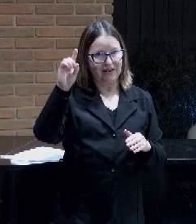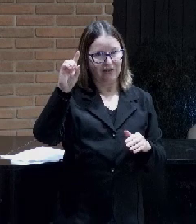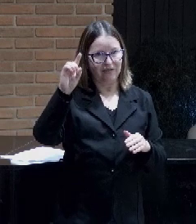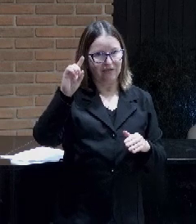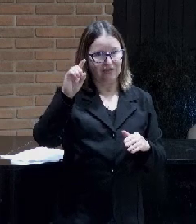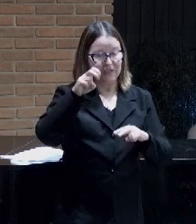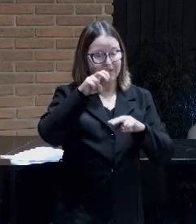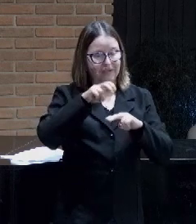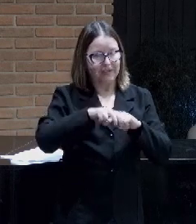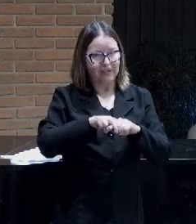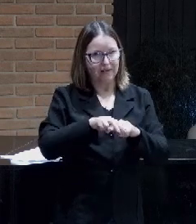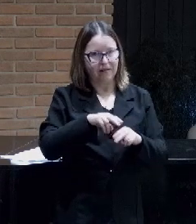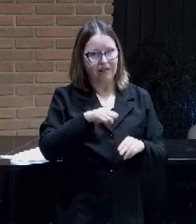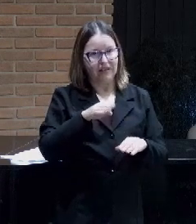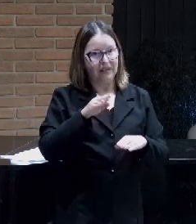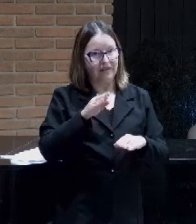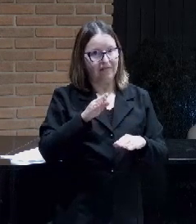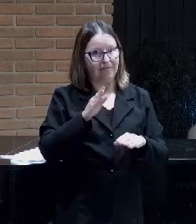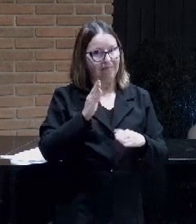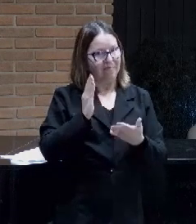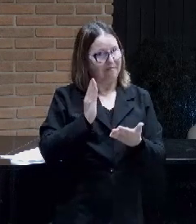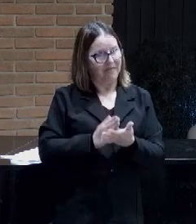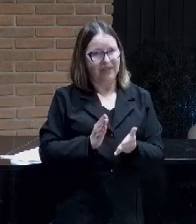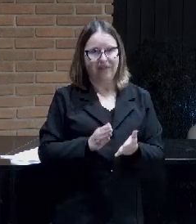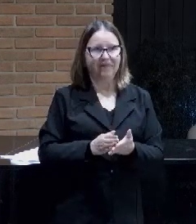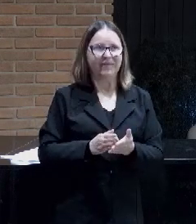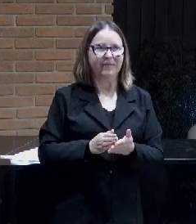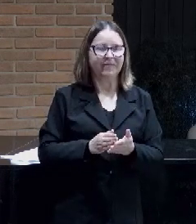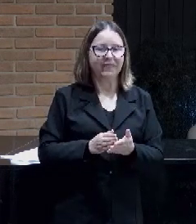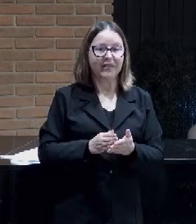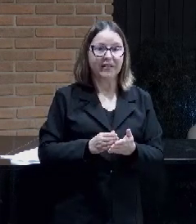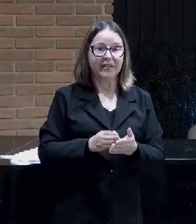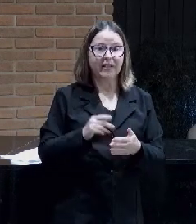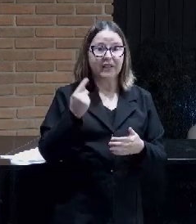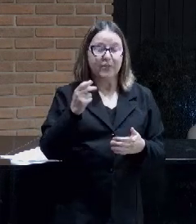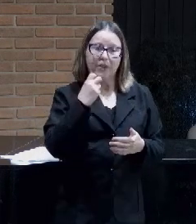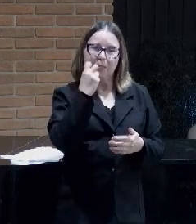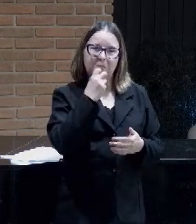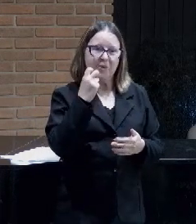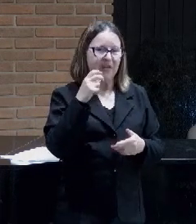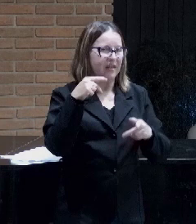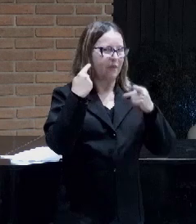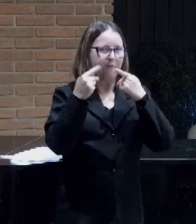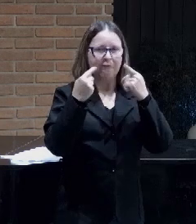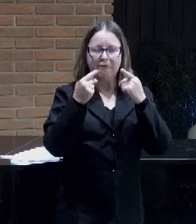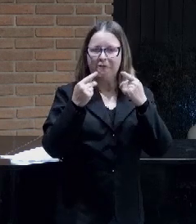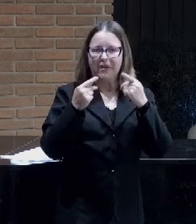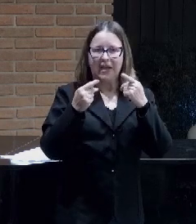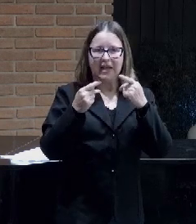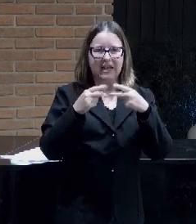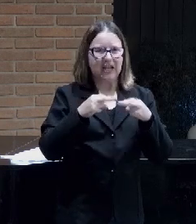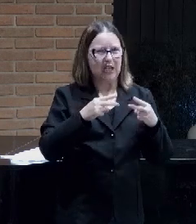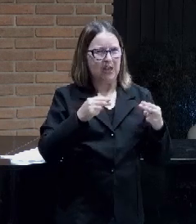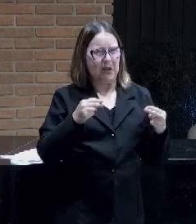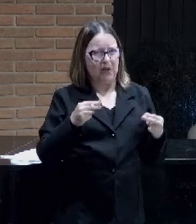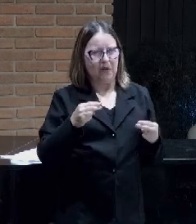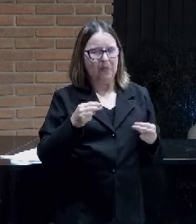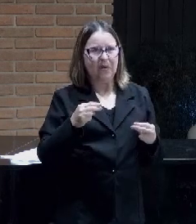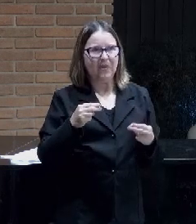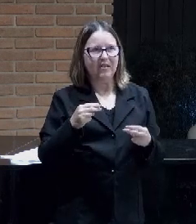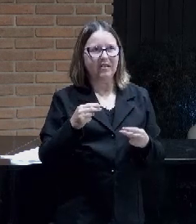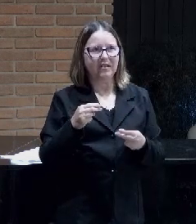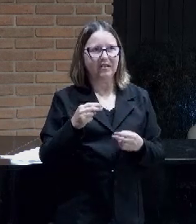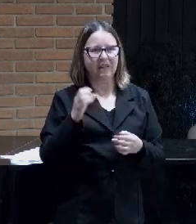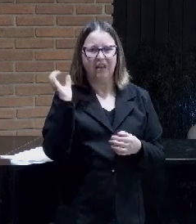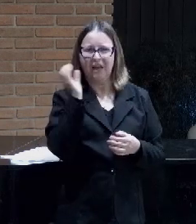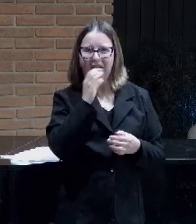o mal sem se dar conta. Que a sua boca não se precipite, nem se apresse o seu coração em pronunciar uma palavra